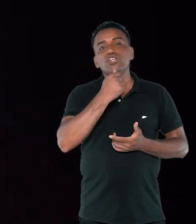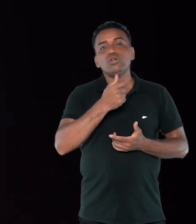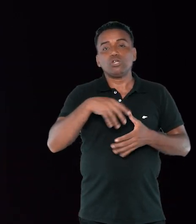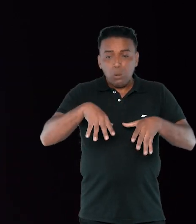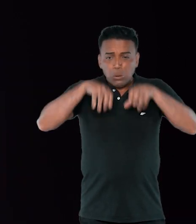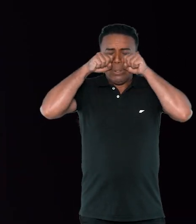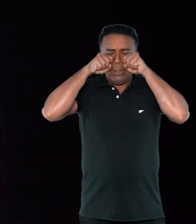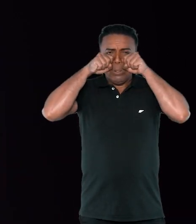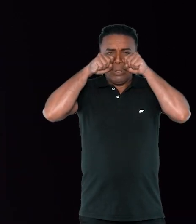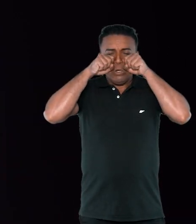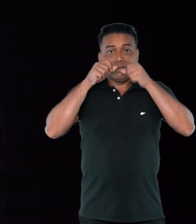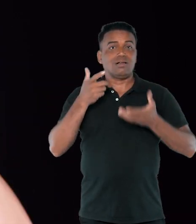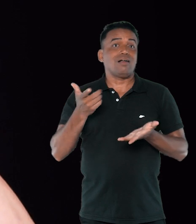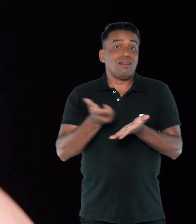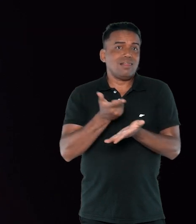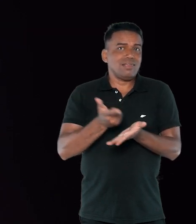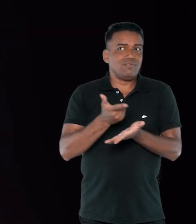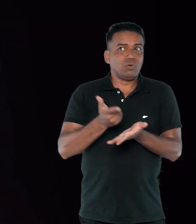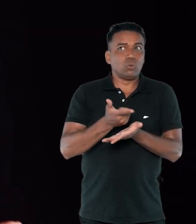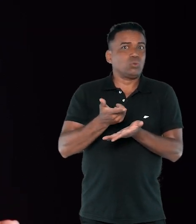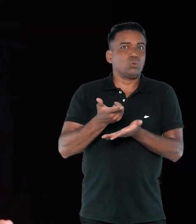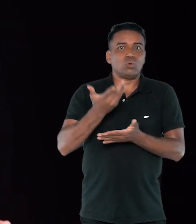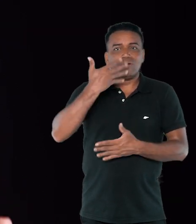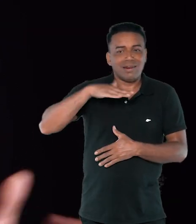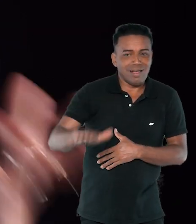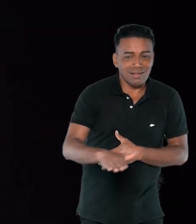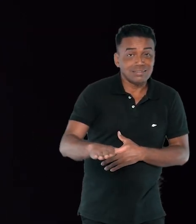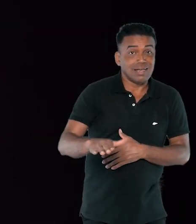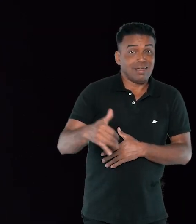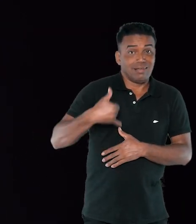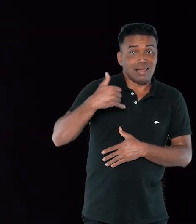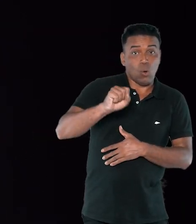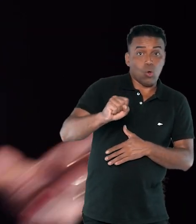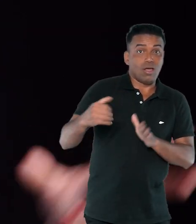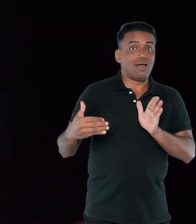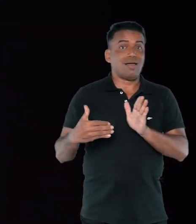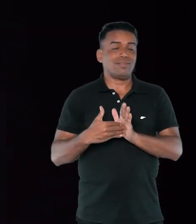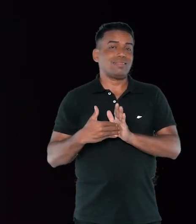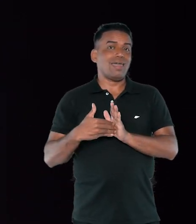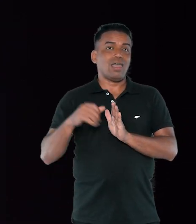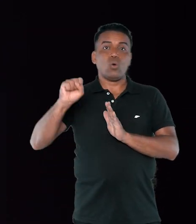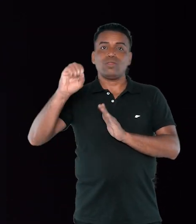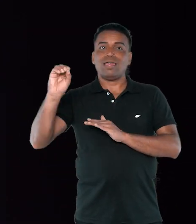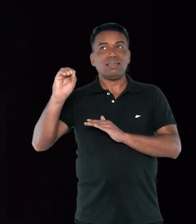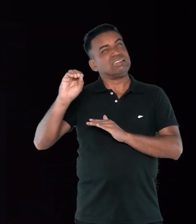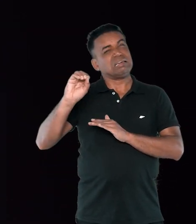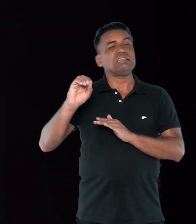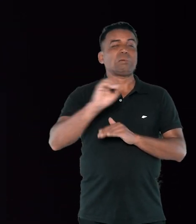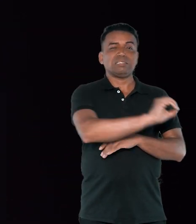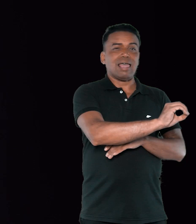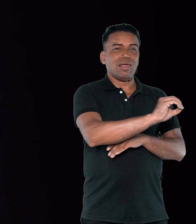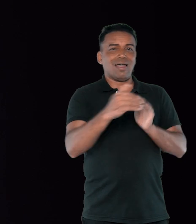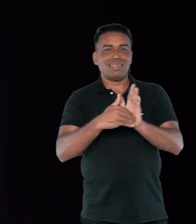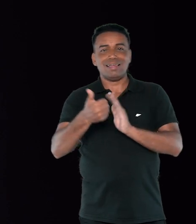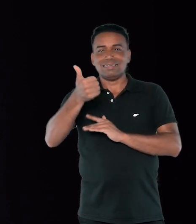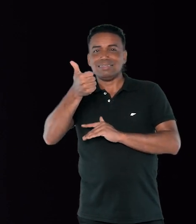junto. E aí a Cris, quando escreveu esse livro, ela foi me mandando os manuscritos para mim e para minha mãe. Então, a gente foi meio